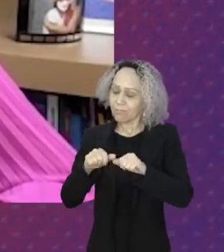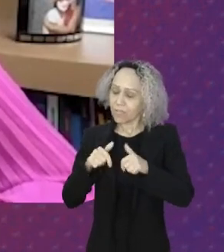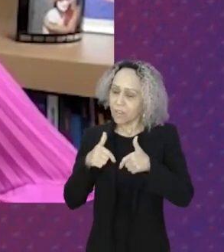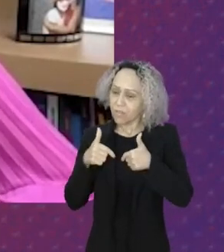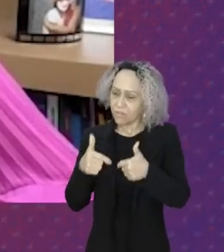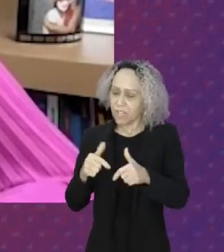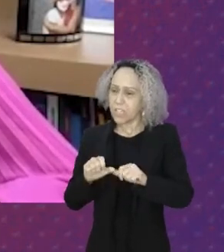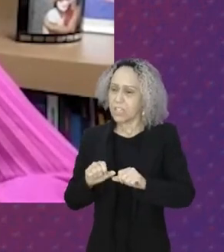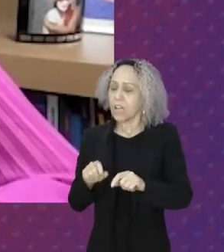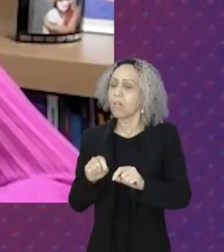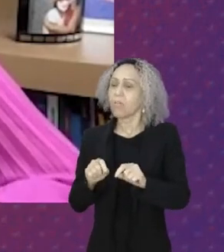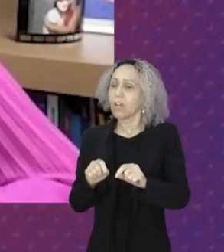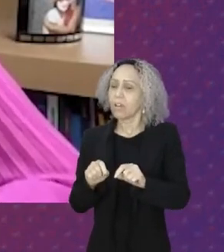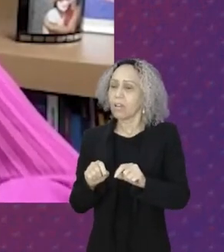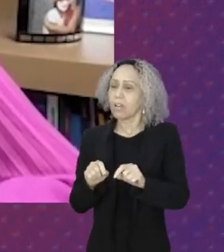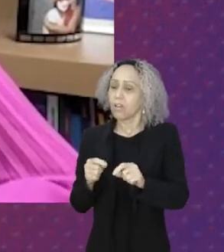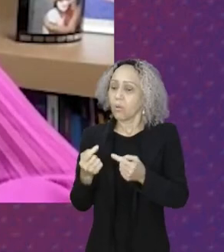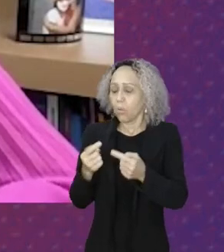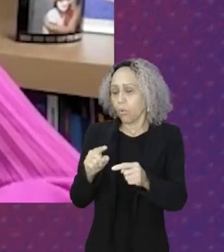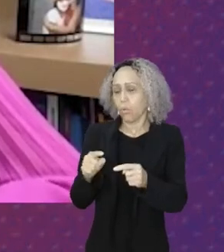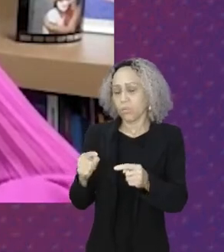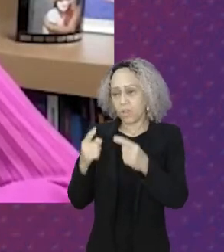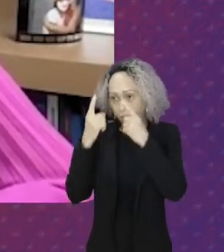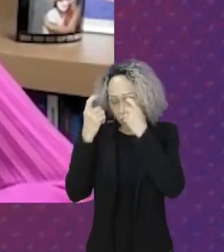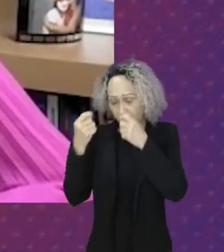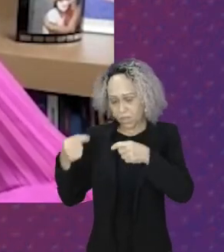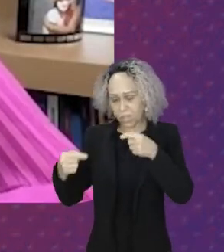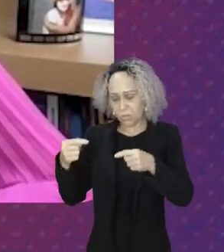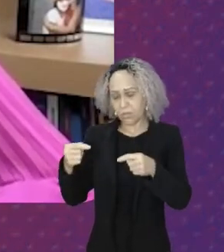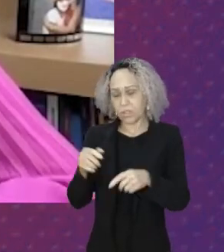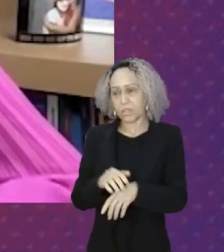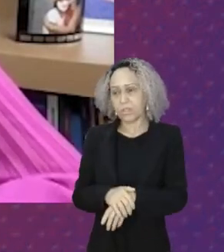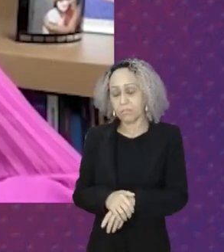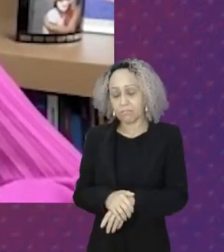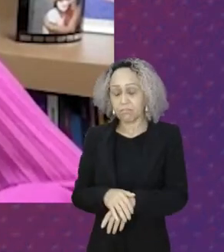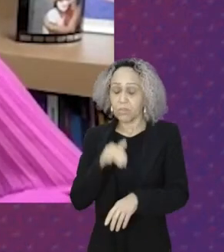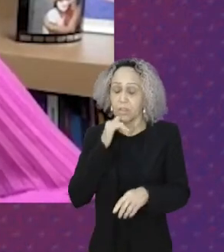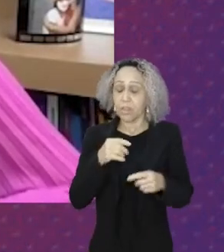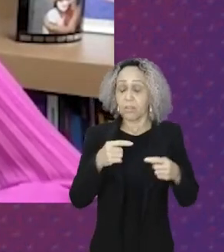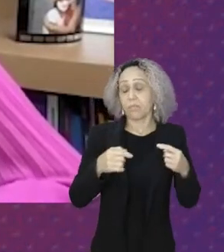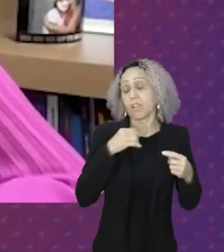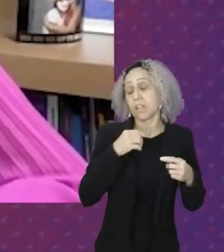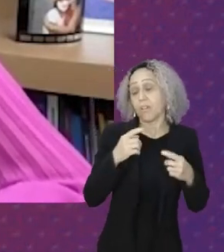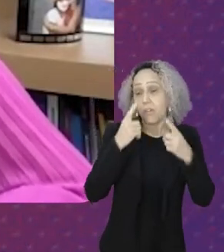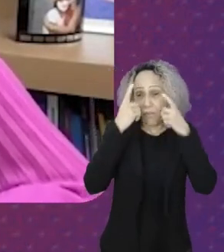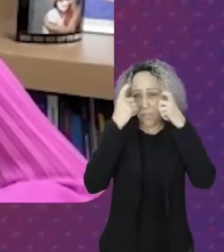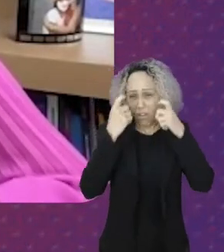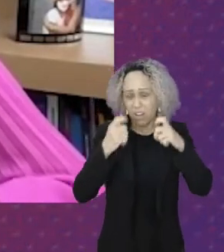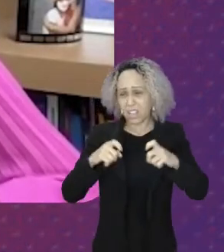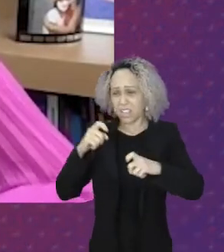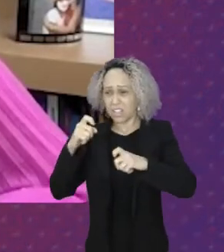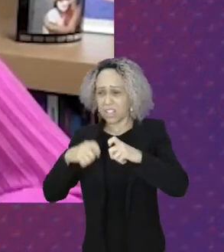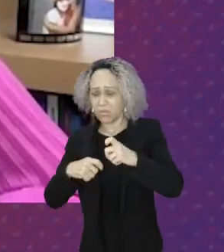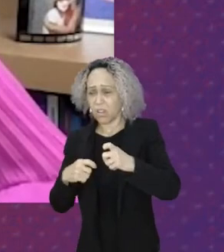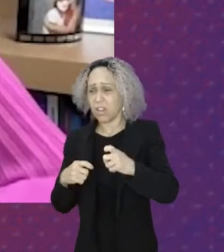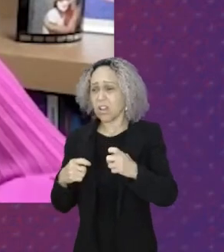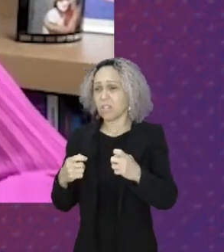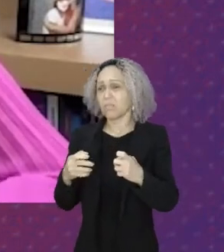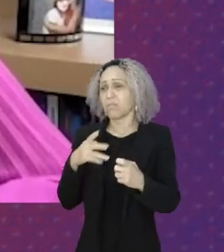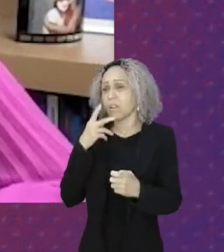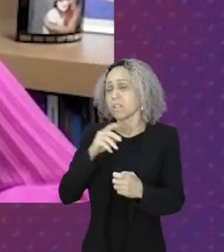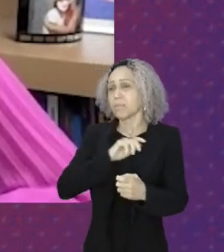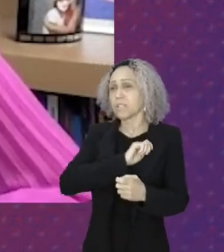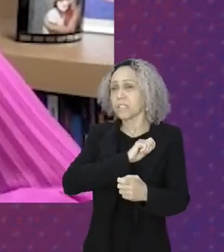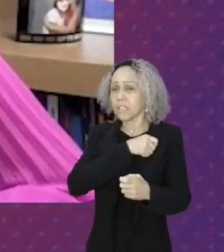gente tem aparato para isso. Então, a gente está falando da violência sexual e a gente está falando das delegacias de defesa das